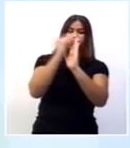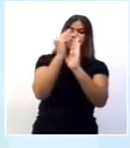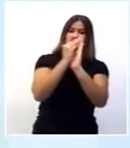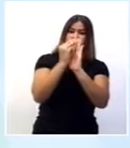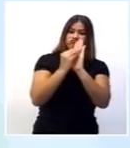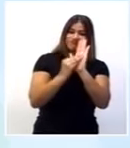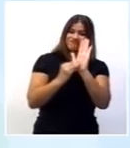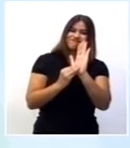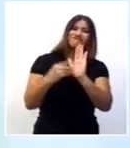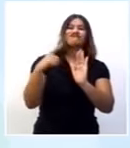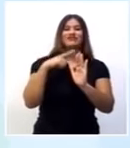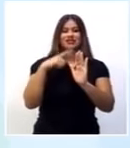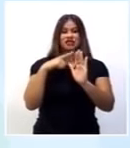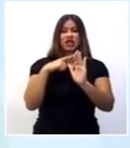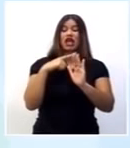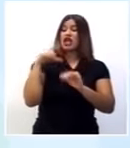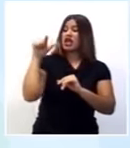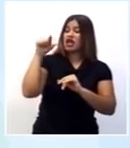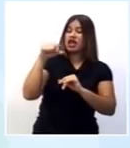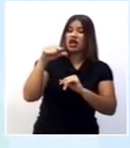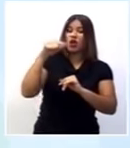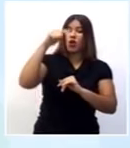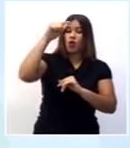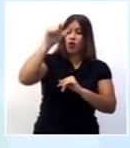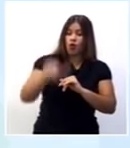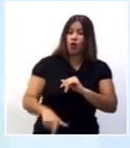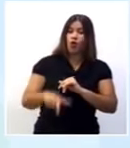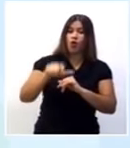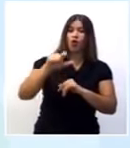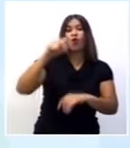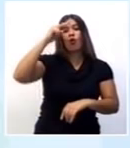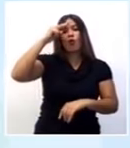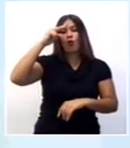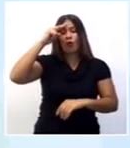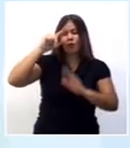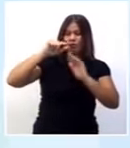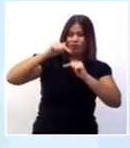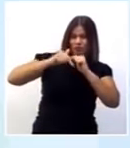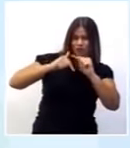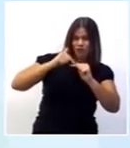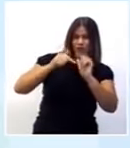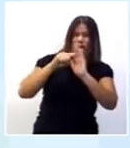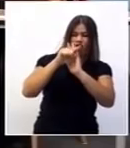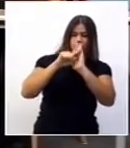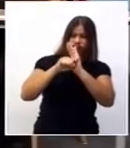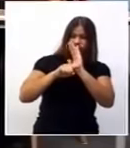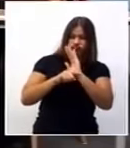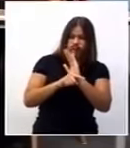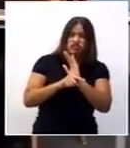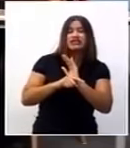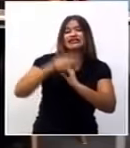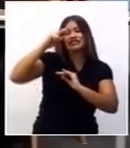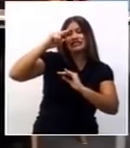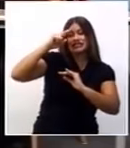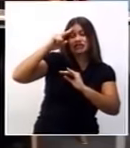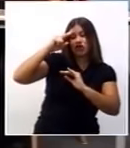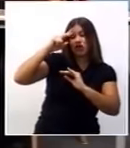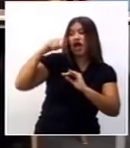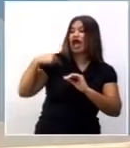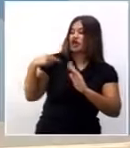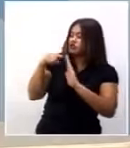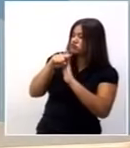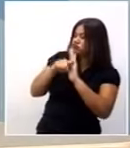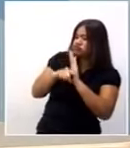como finalidade buscar nas fontes materiais e imateriais os vestígios do passado. Isso,